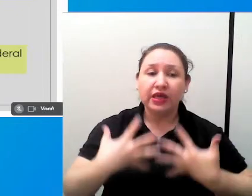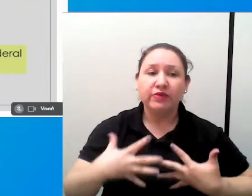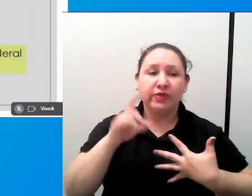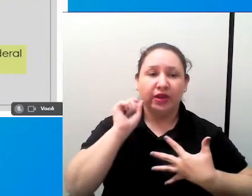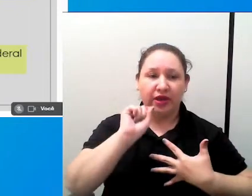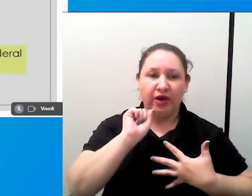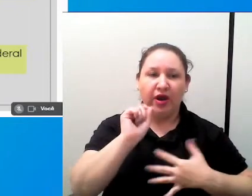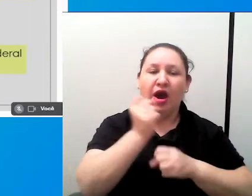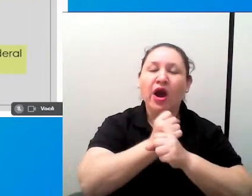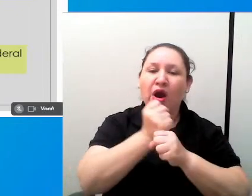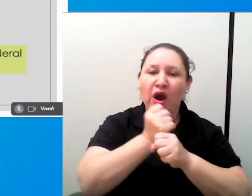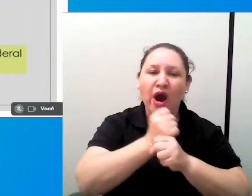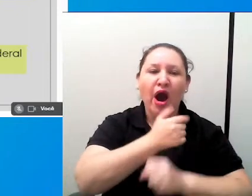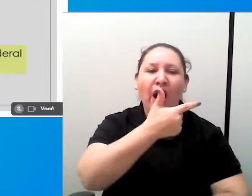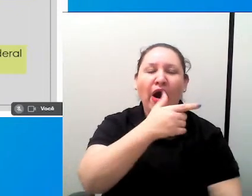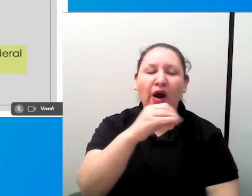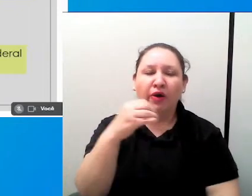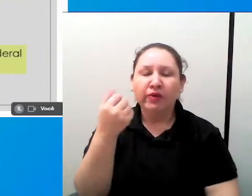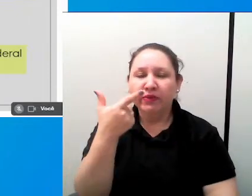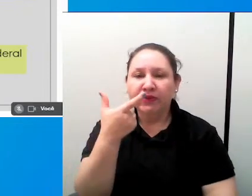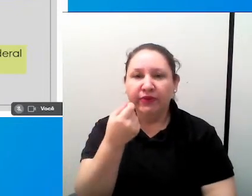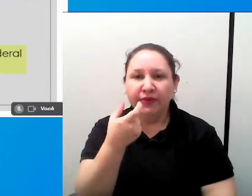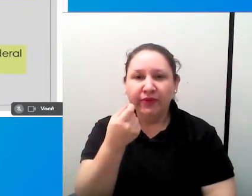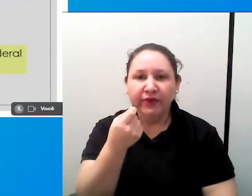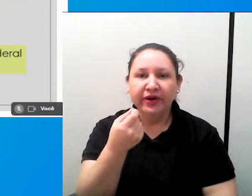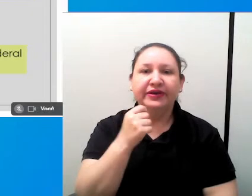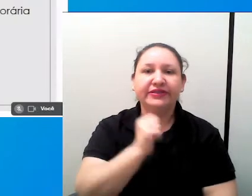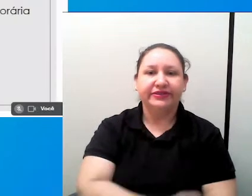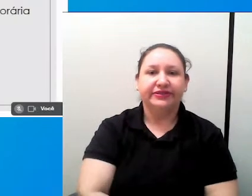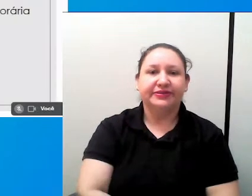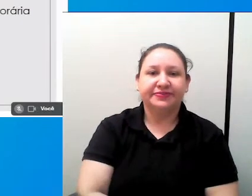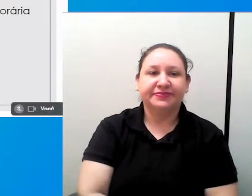curricularização nos cursos de graduação aqui no IFTM.